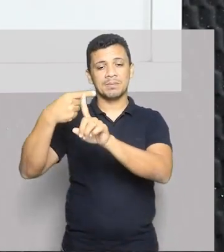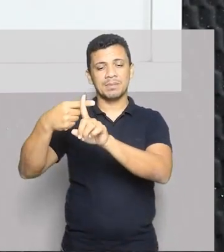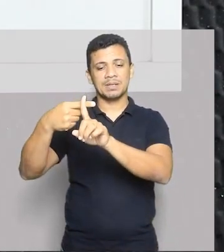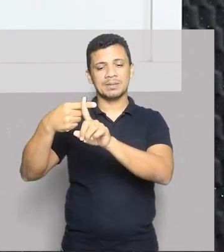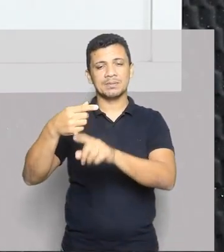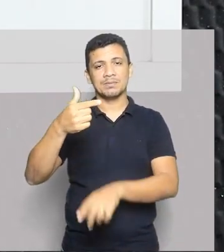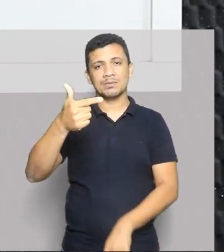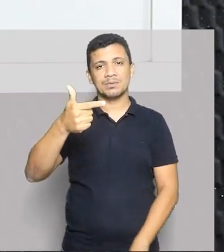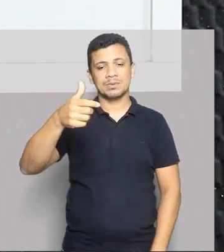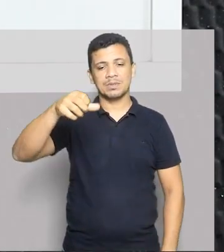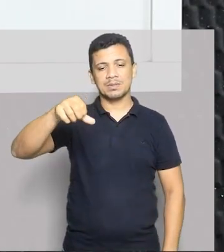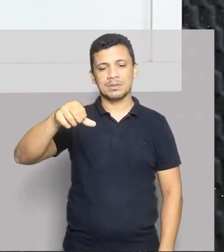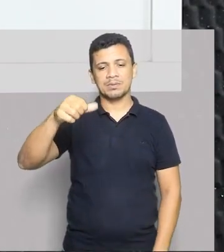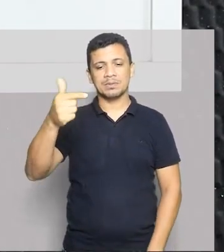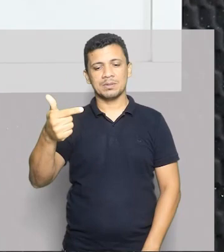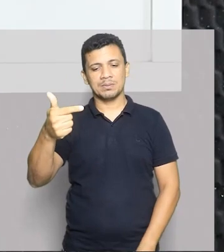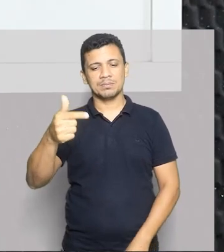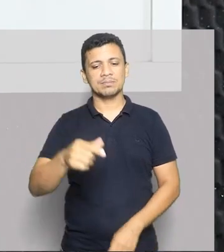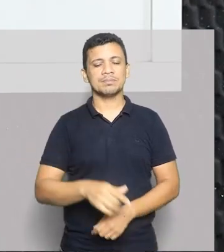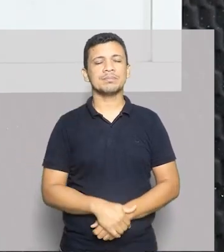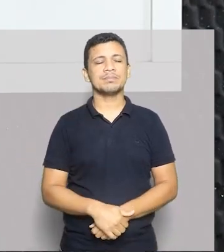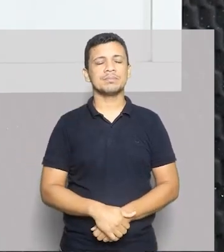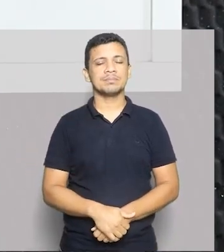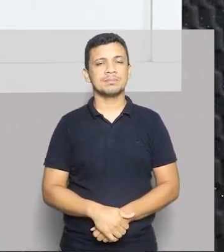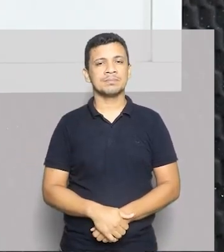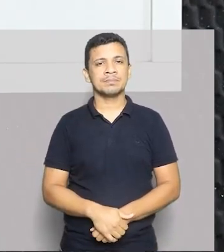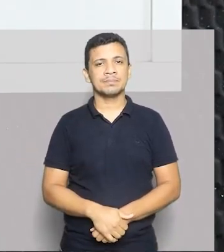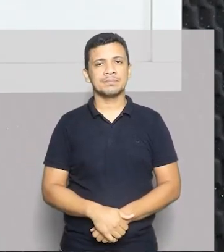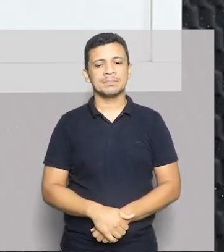somado com 292,